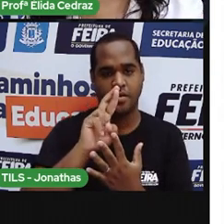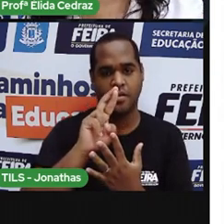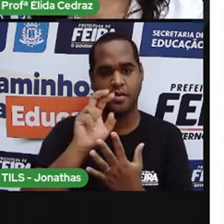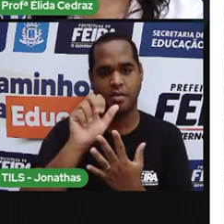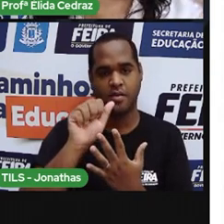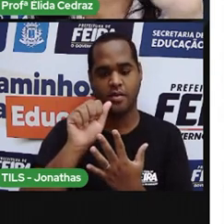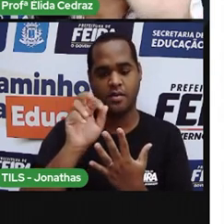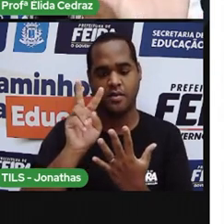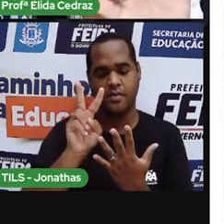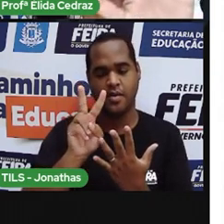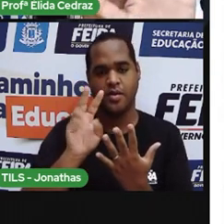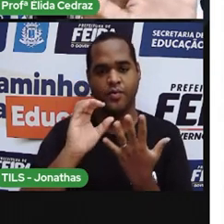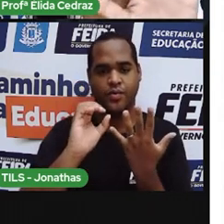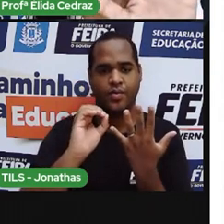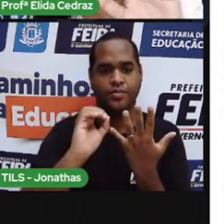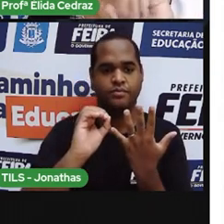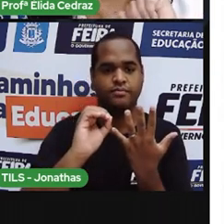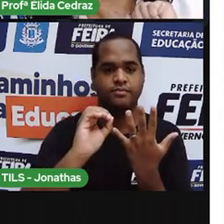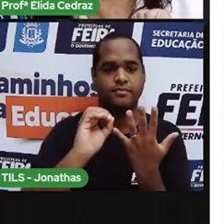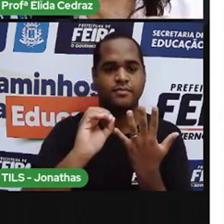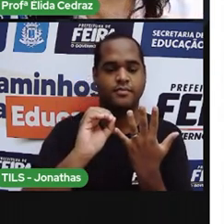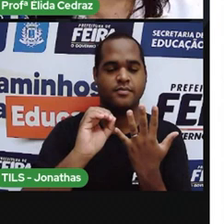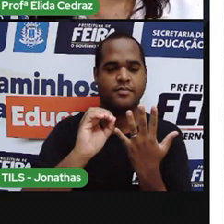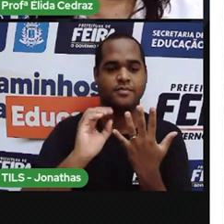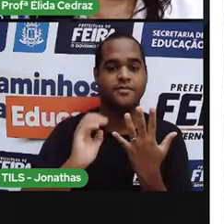V, O.